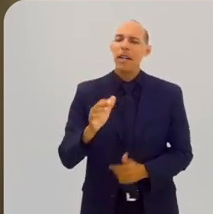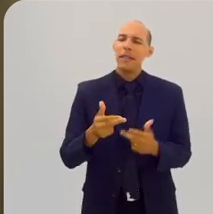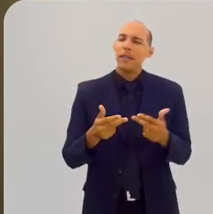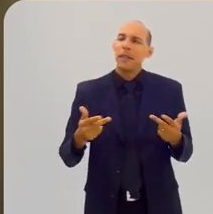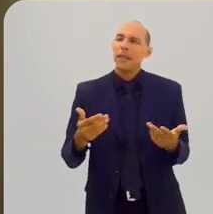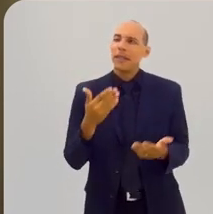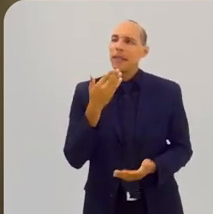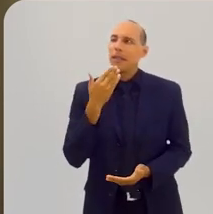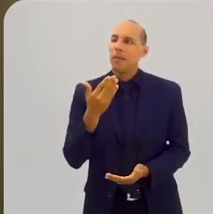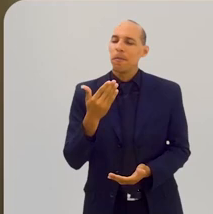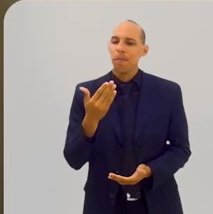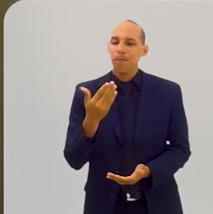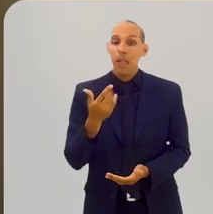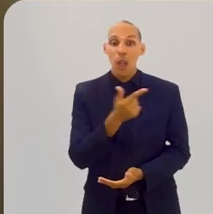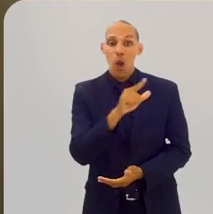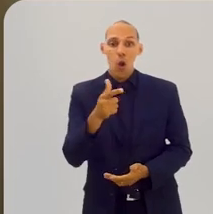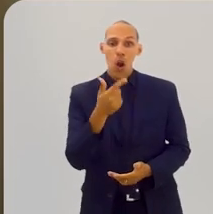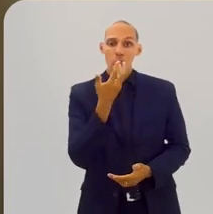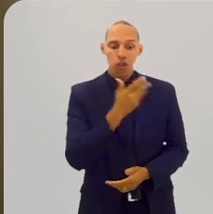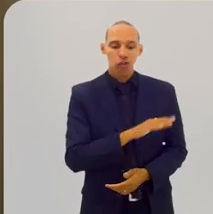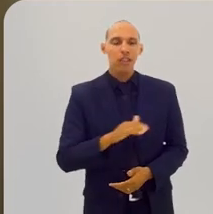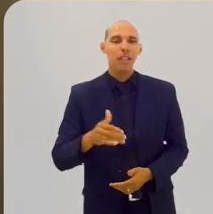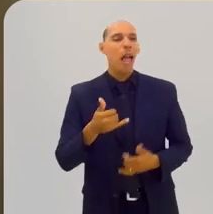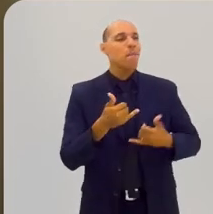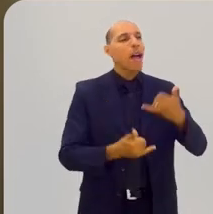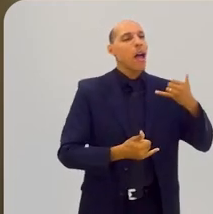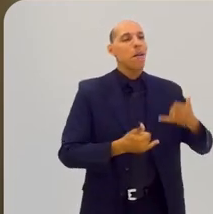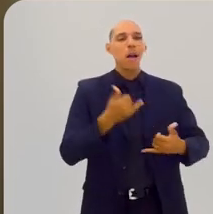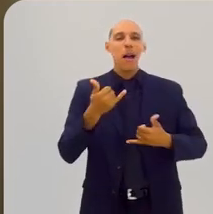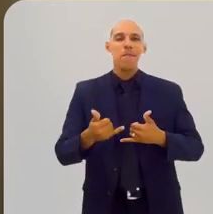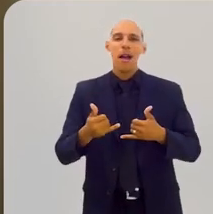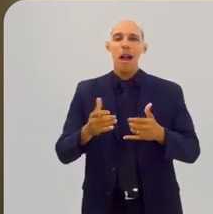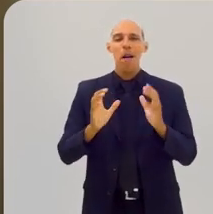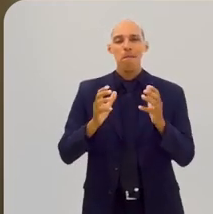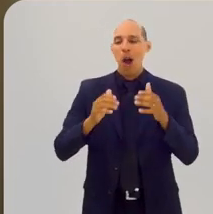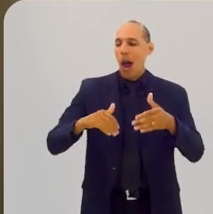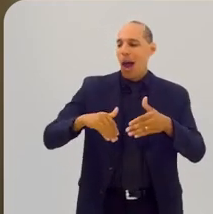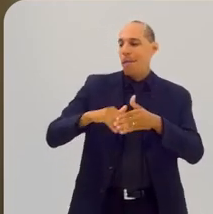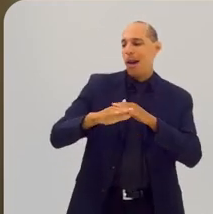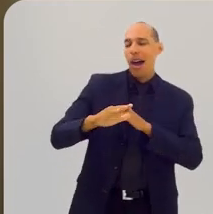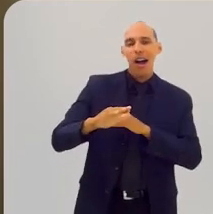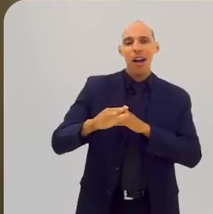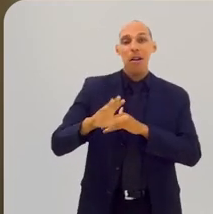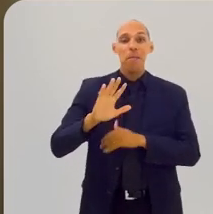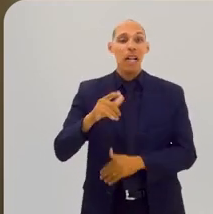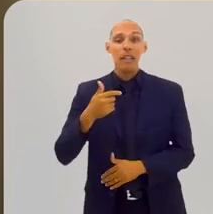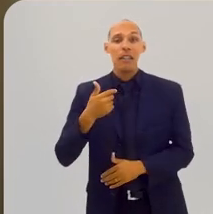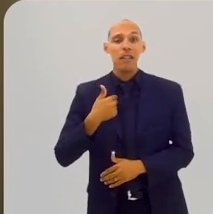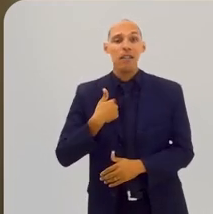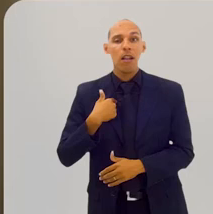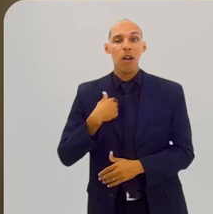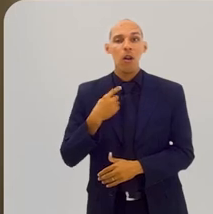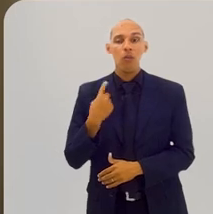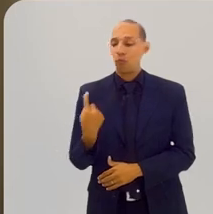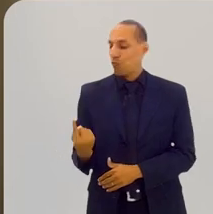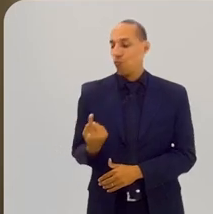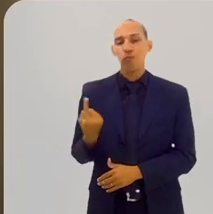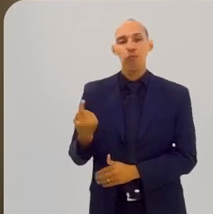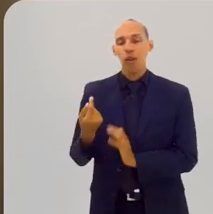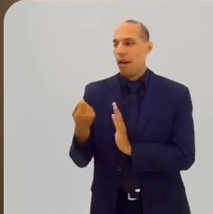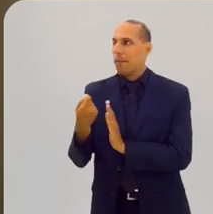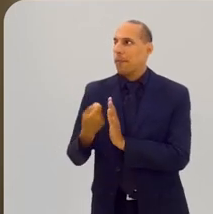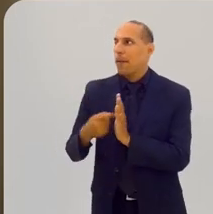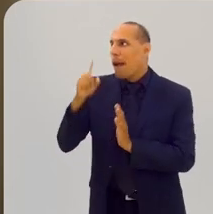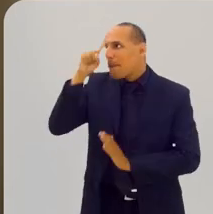tipo enquanto todo mundo tava brincando de pique ou jogando bola eu tava no meu canto